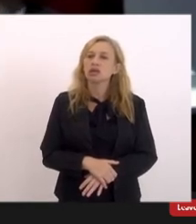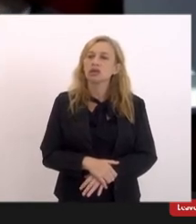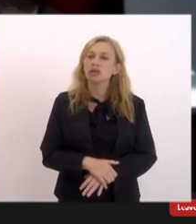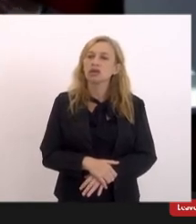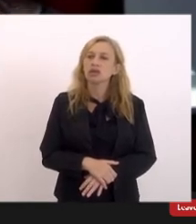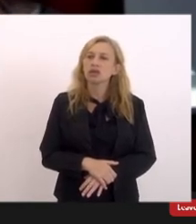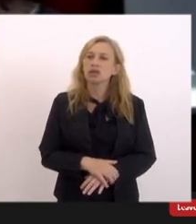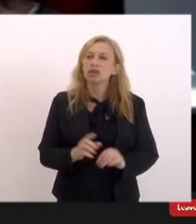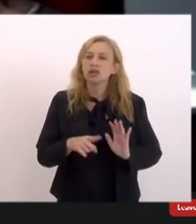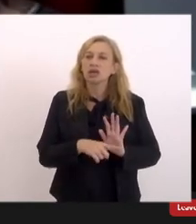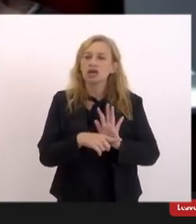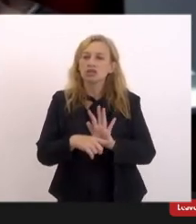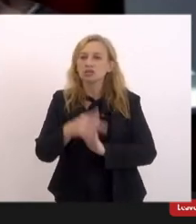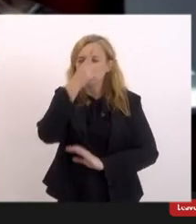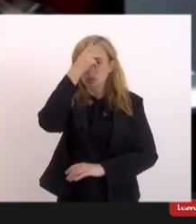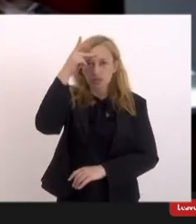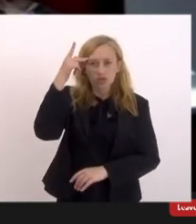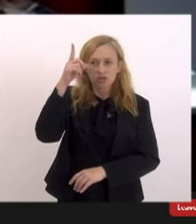com deficiência.